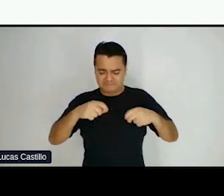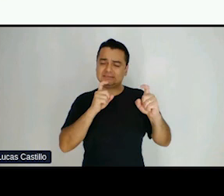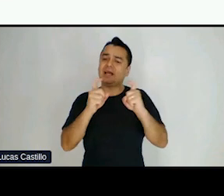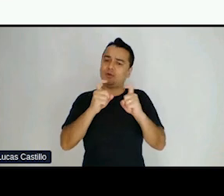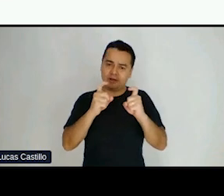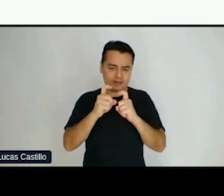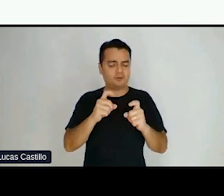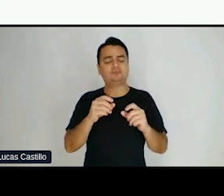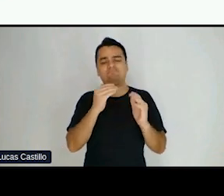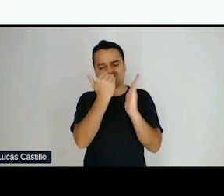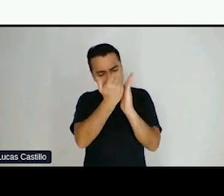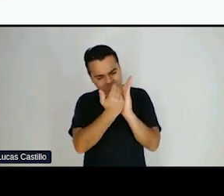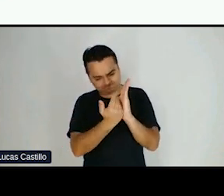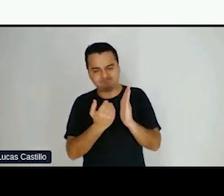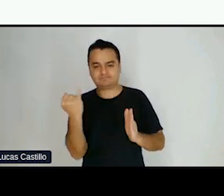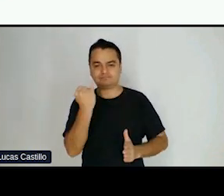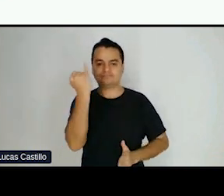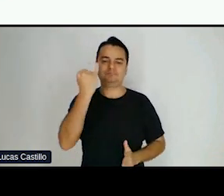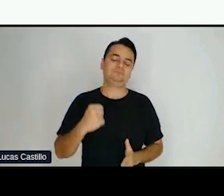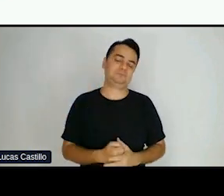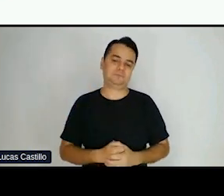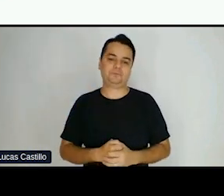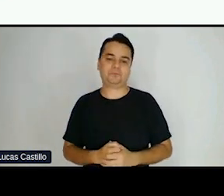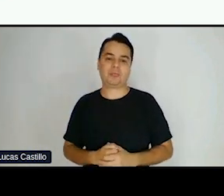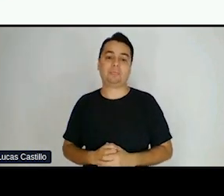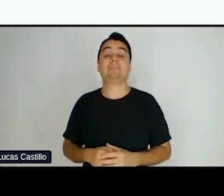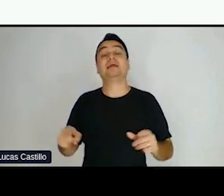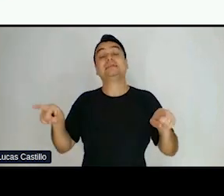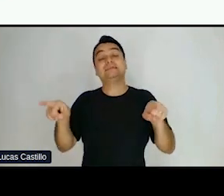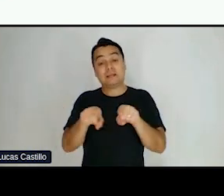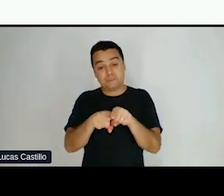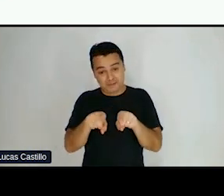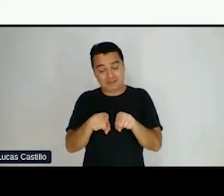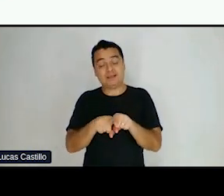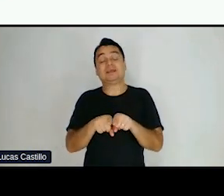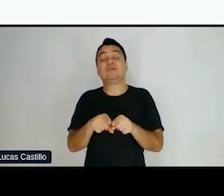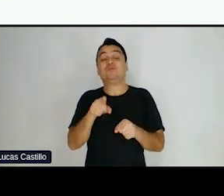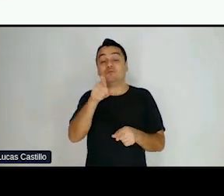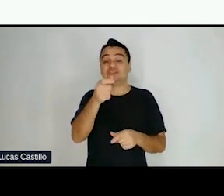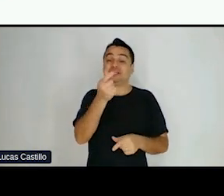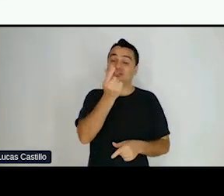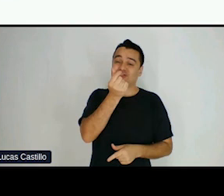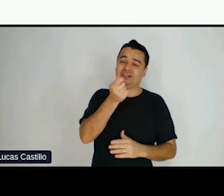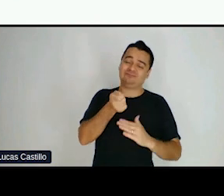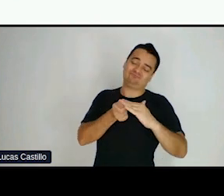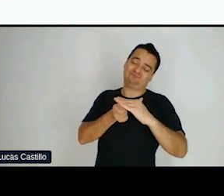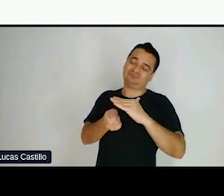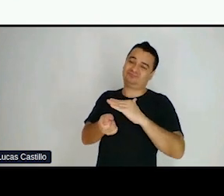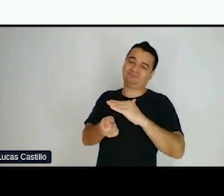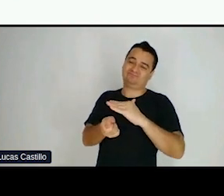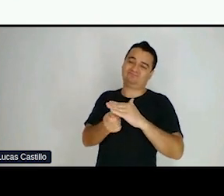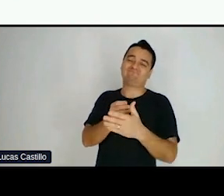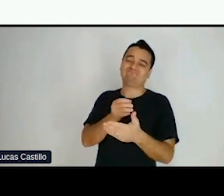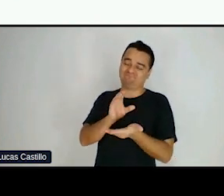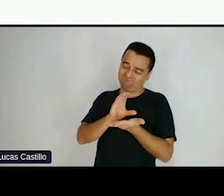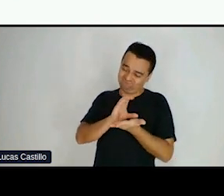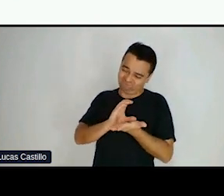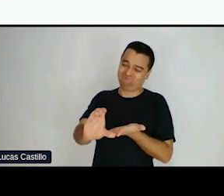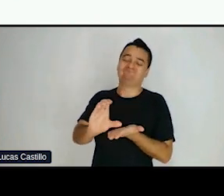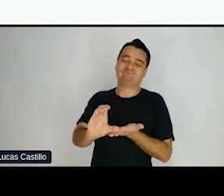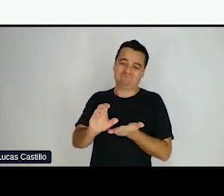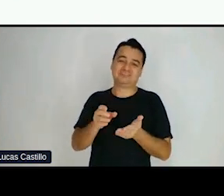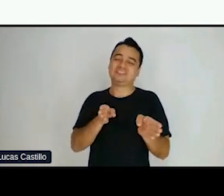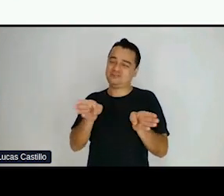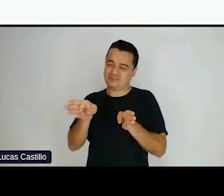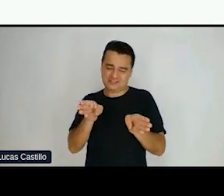sabe? Boa. E investir nessa diversidade é mais do que necessário, pessoal. Vou te falar que os resultados